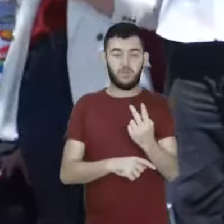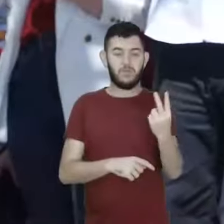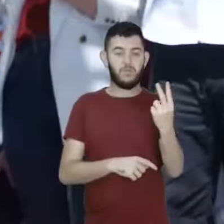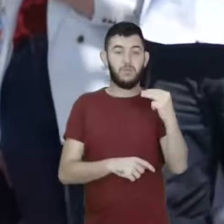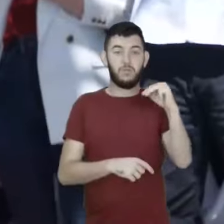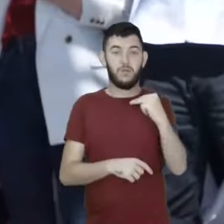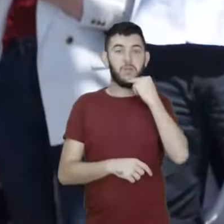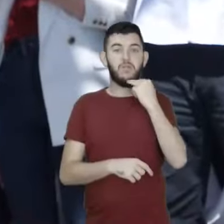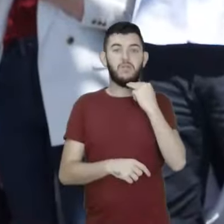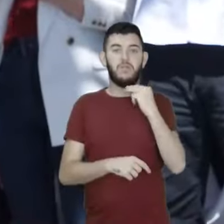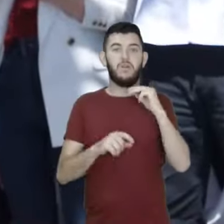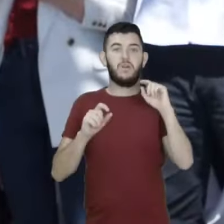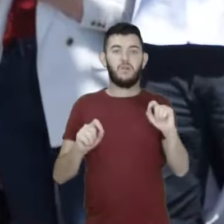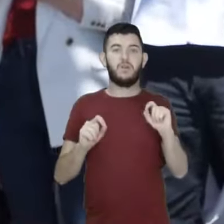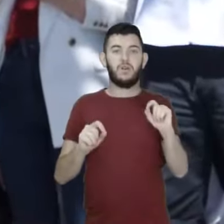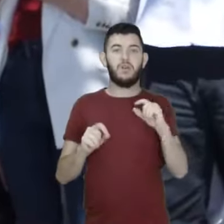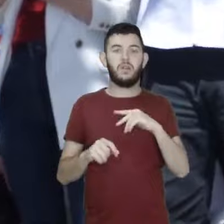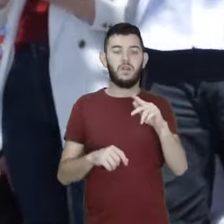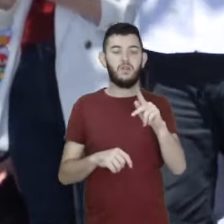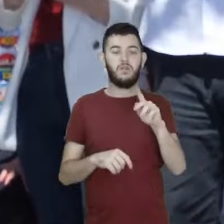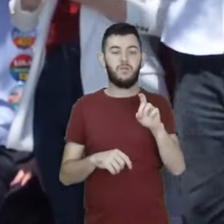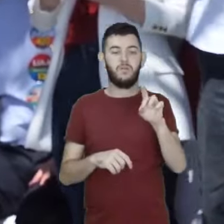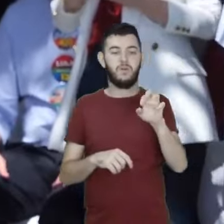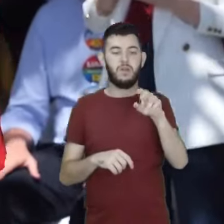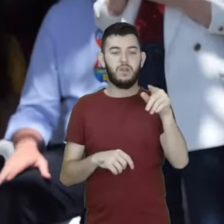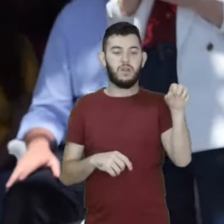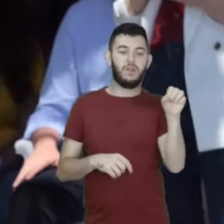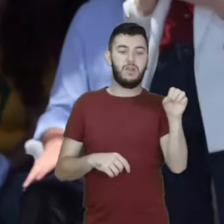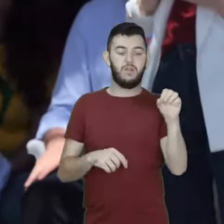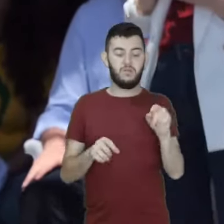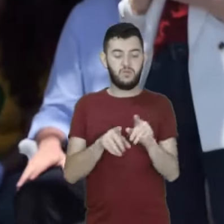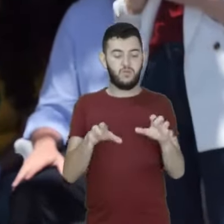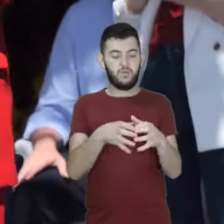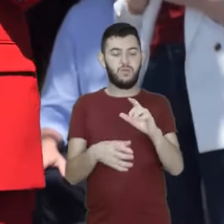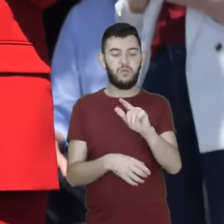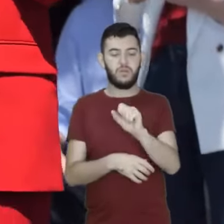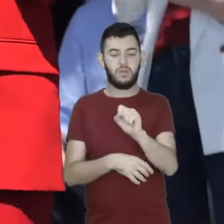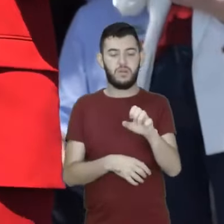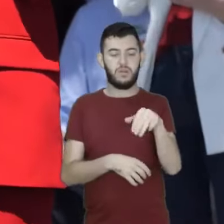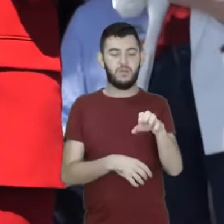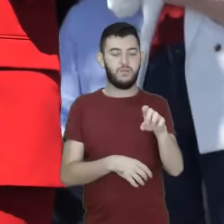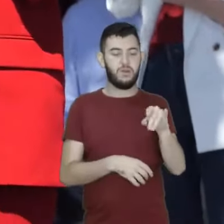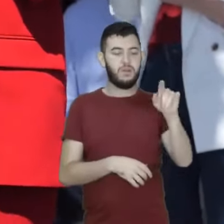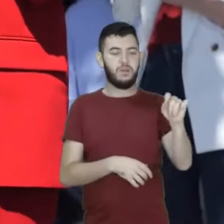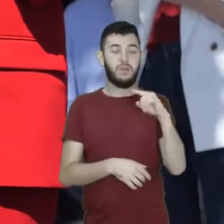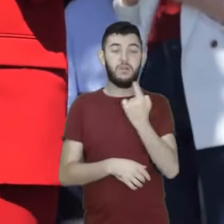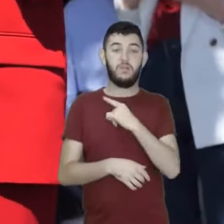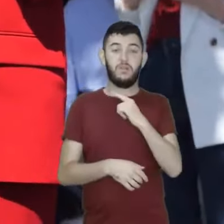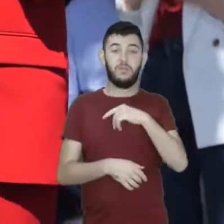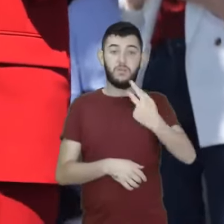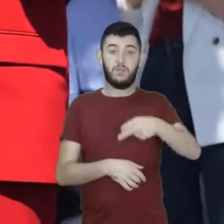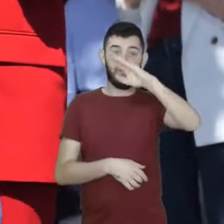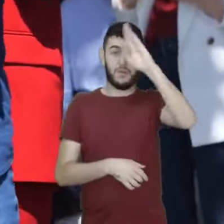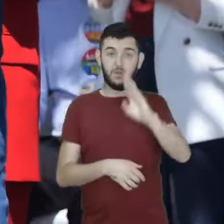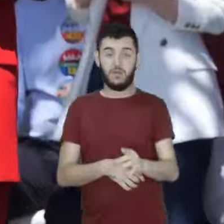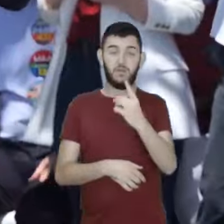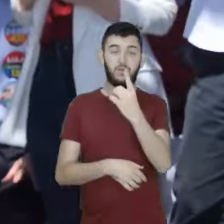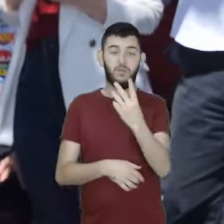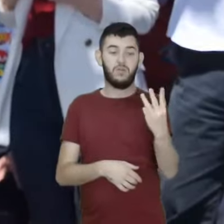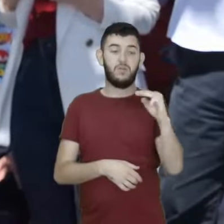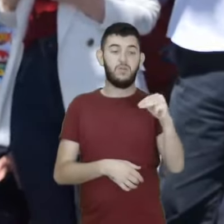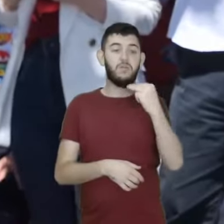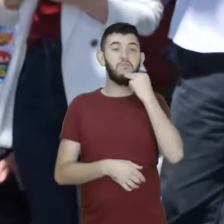de classe média baixa. Foi por isso que nós pegamos esse país com 3 milhões de jovens estudando na universidade